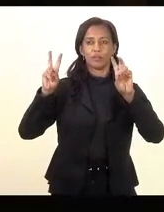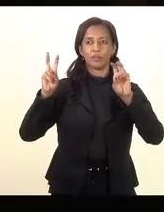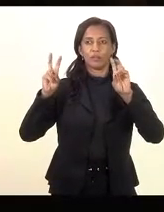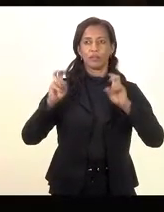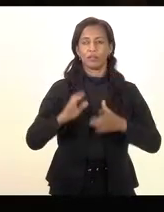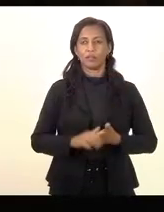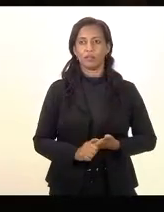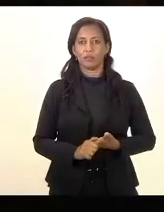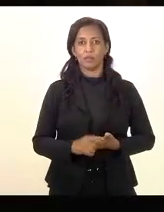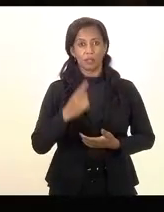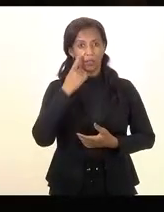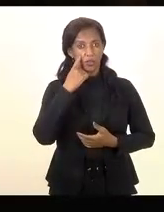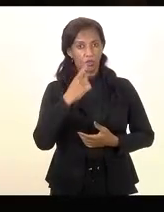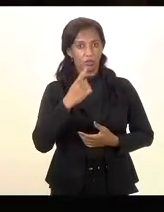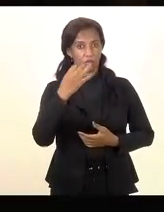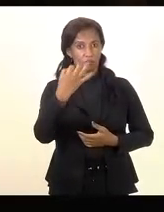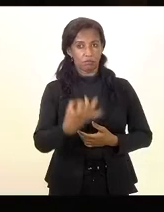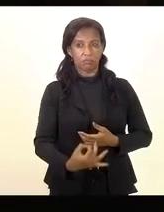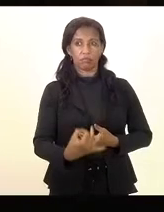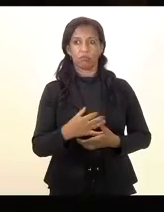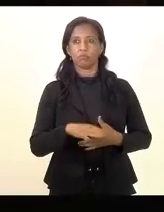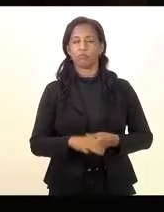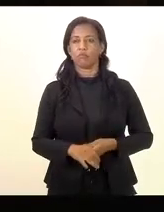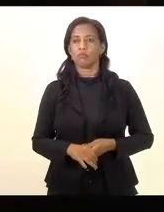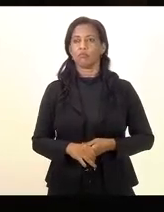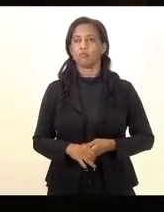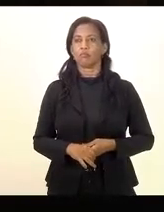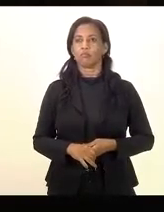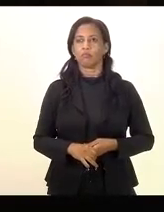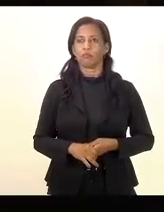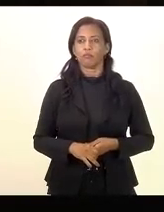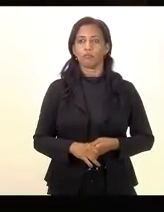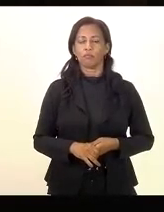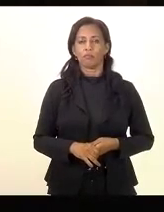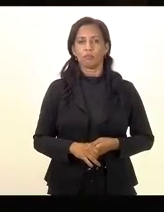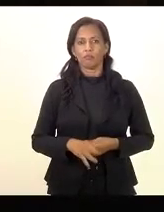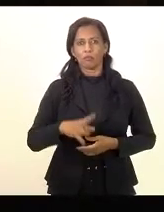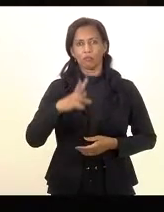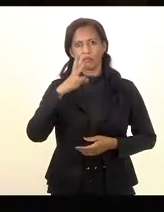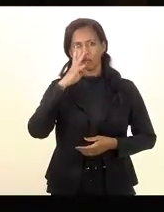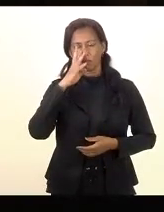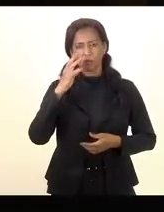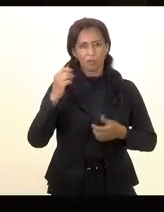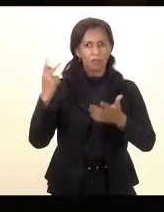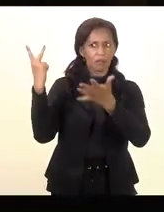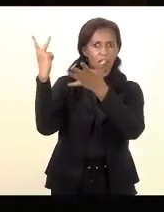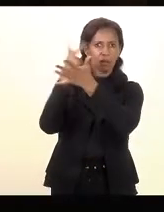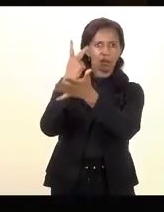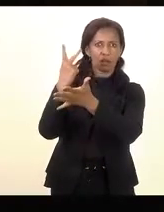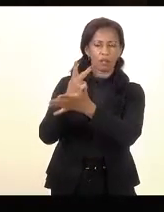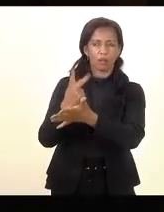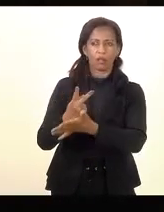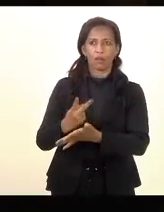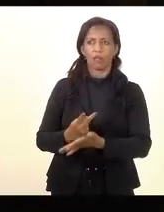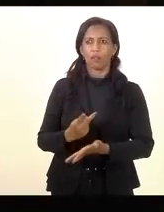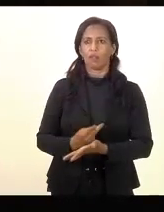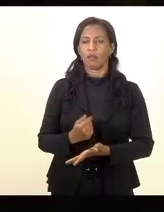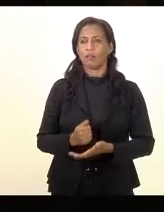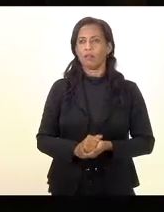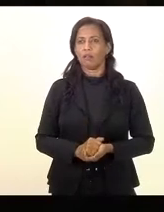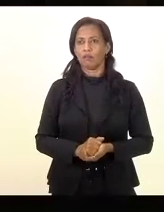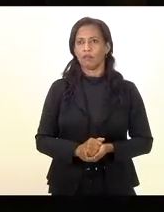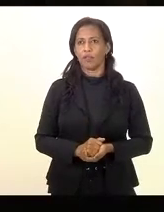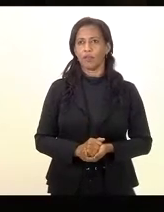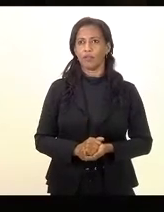a gente viu aí com espanto escândalo tudo que aconteceu na CEAP